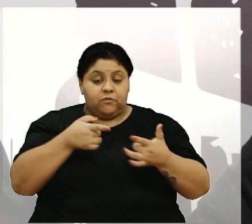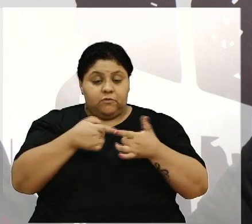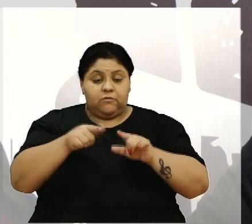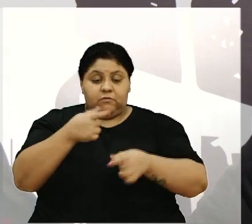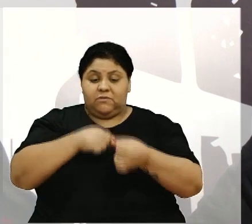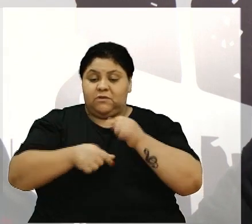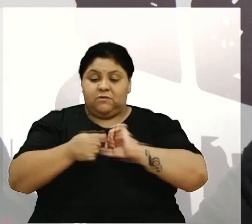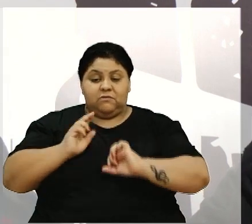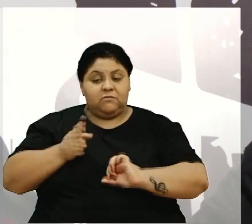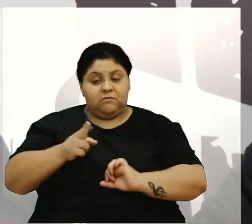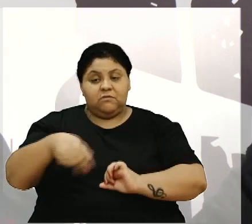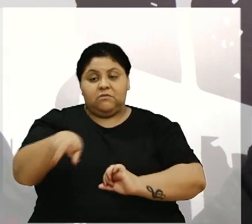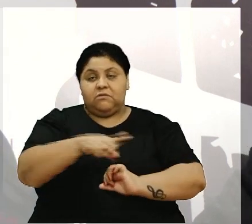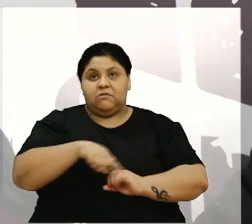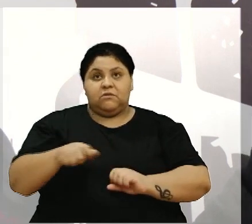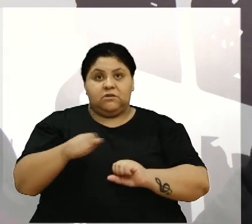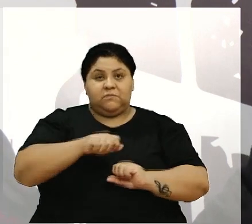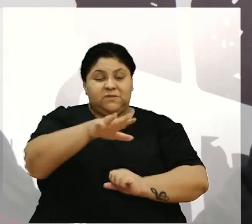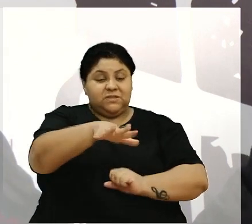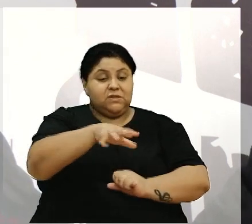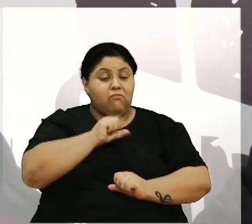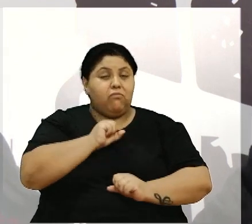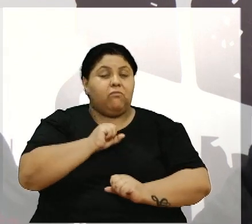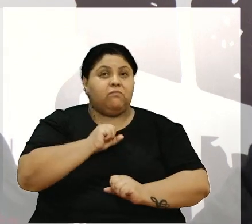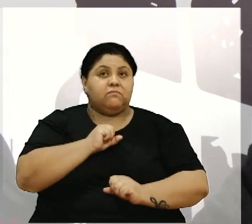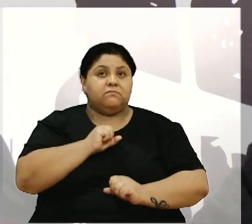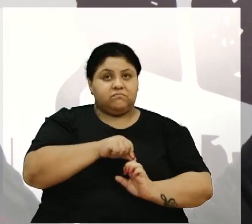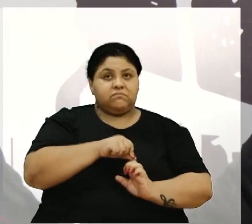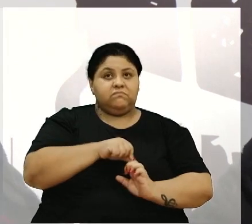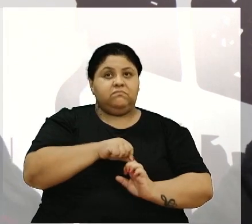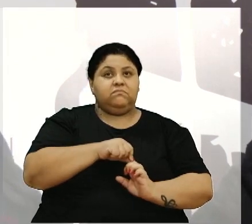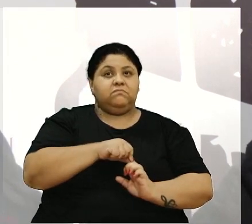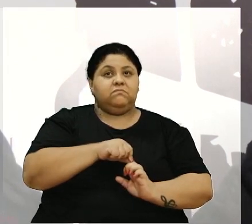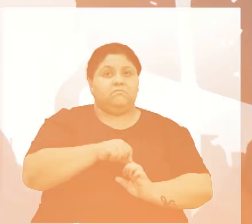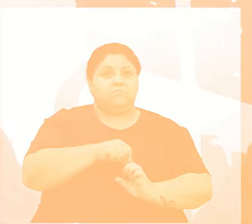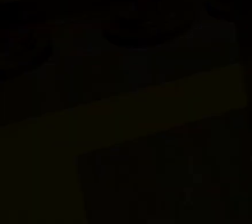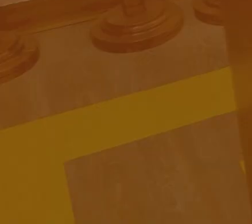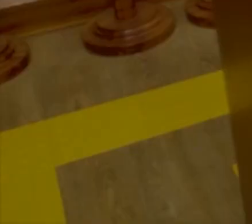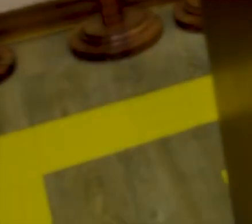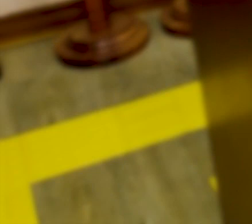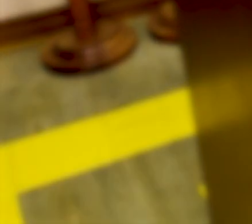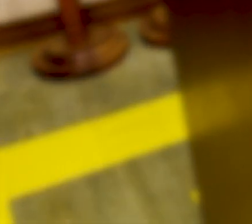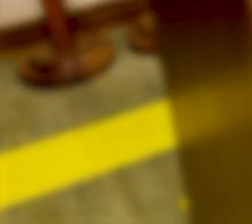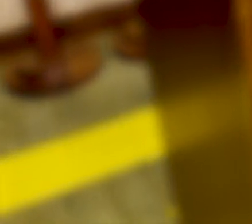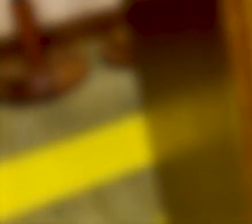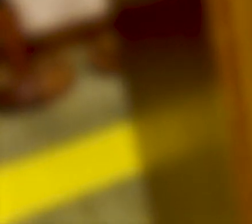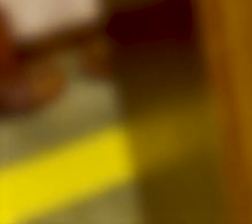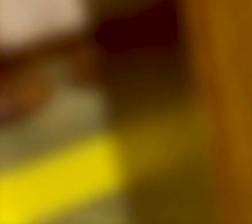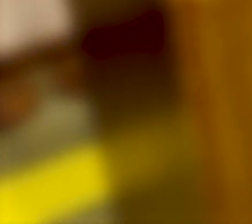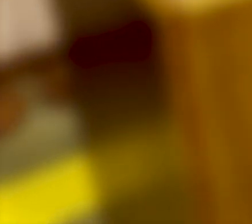não para e a gente precisa salvar essas empresas e os empregos também.